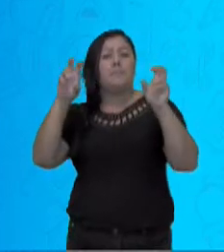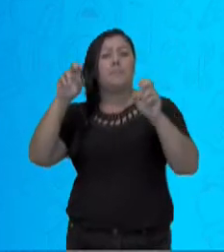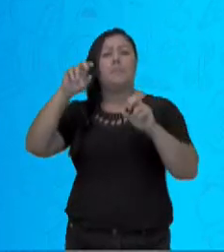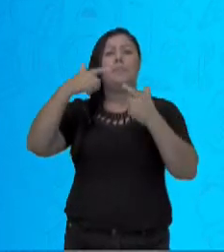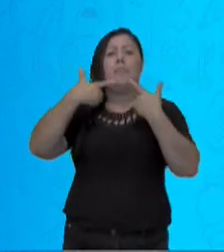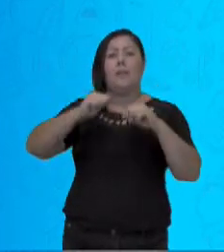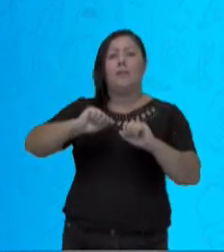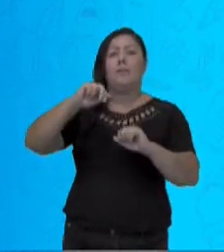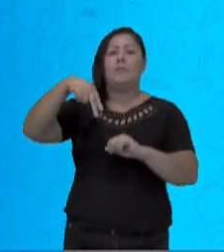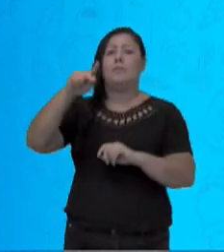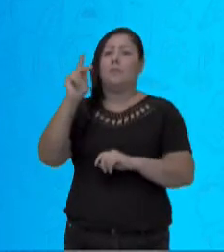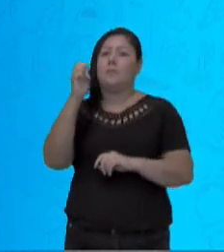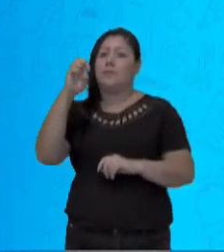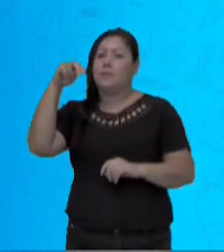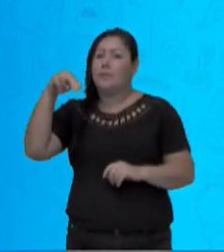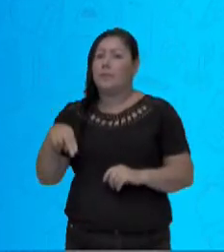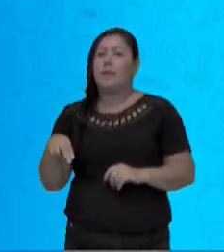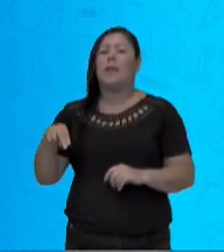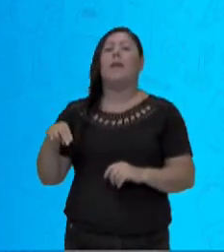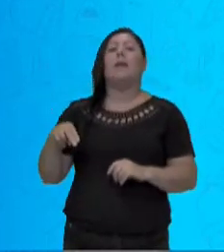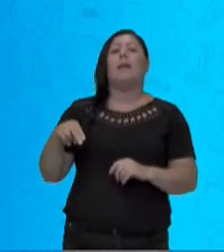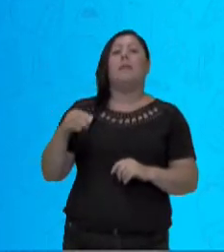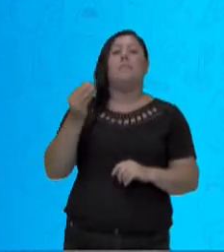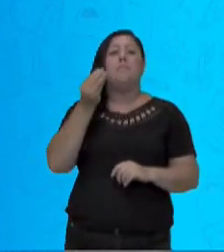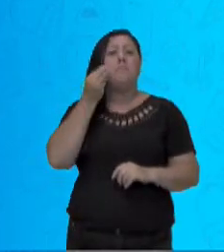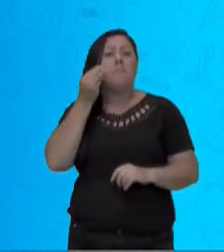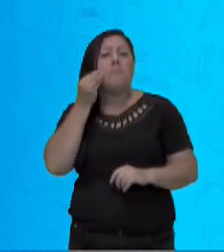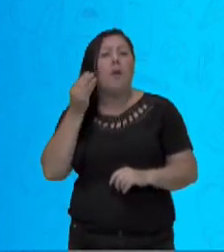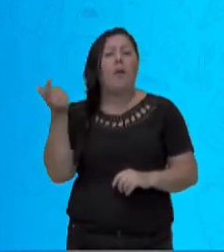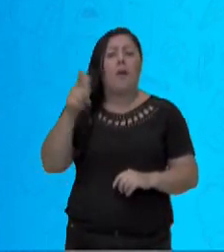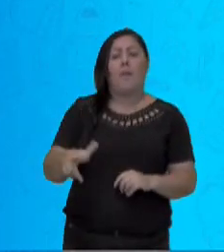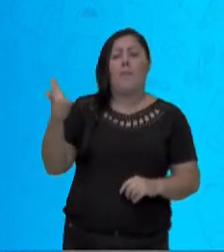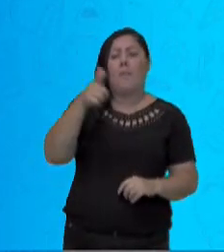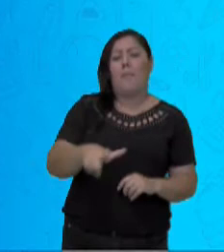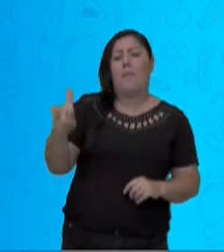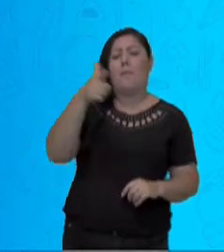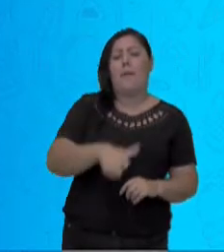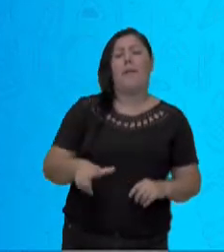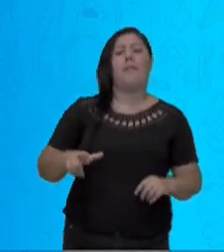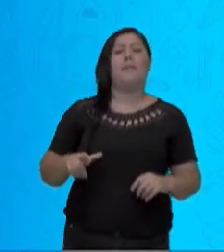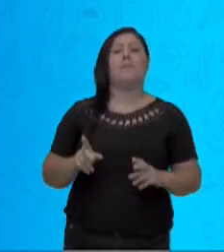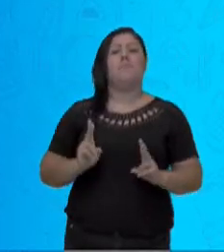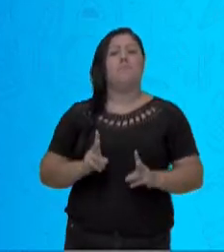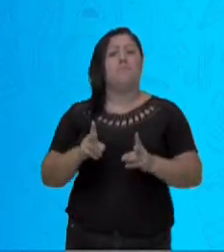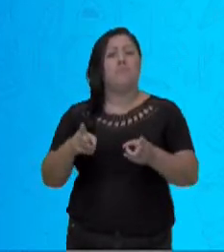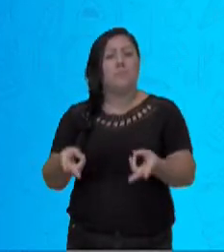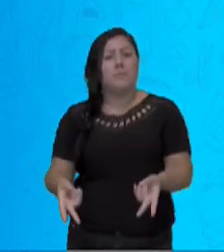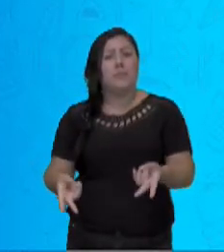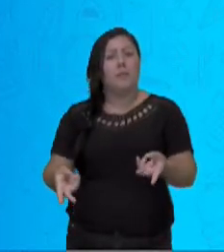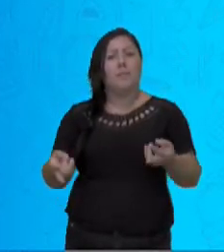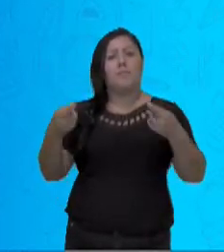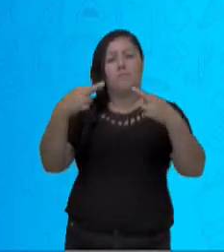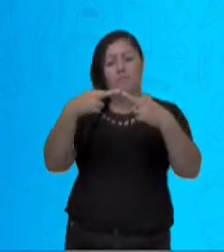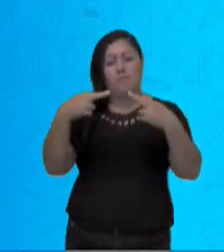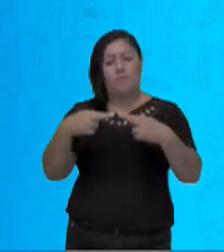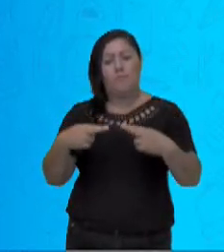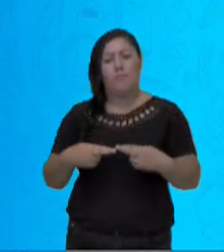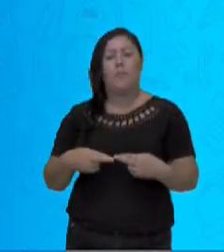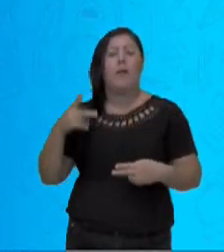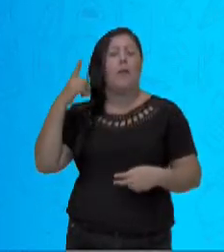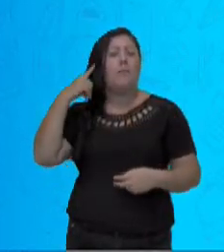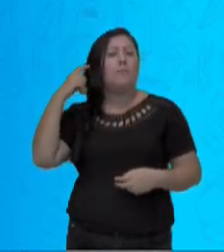onomatopeia, destacada e repetida várias vezes para dar aquele ritmo e o